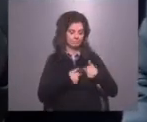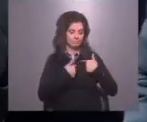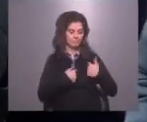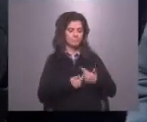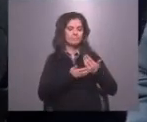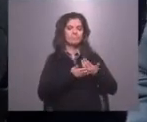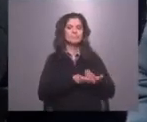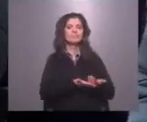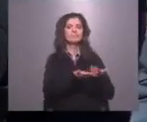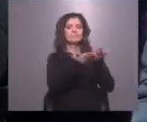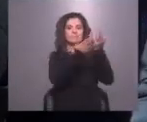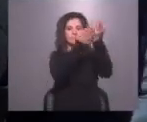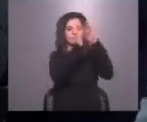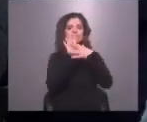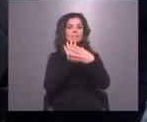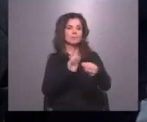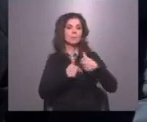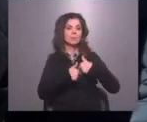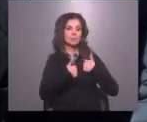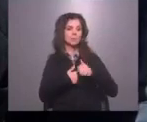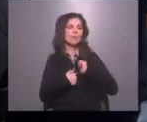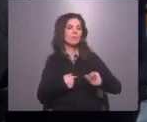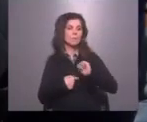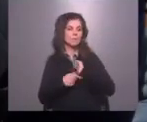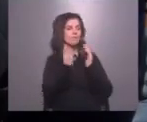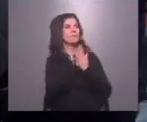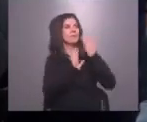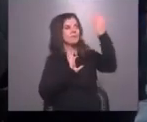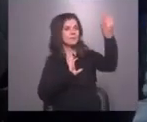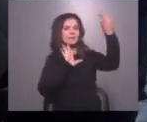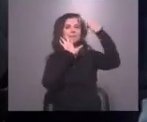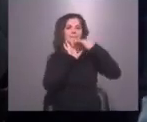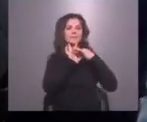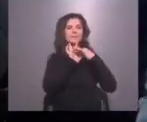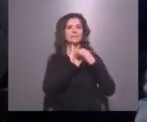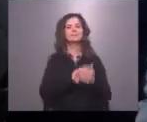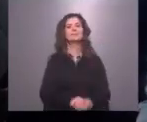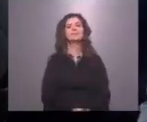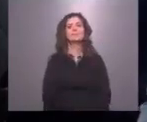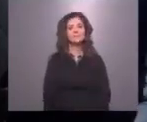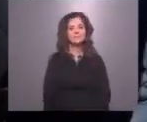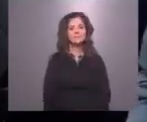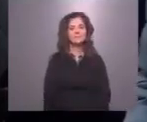Corações ao alto. O nosso coração está em mim.